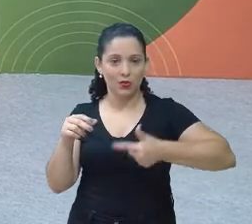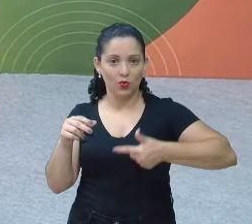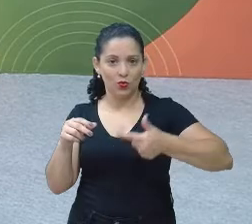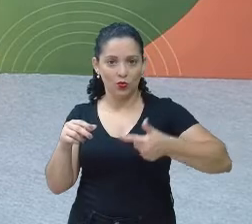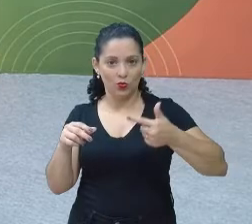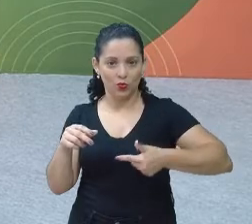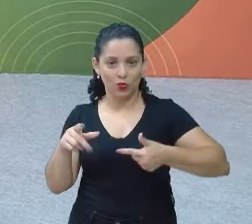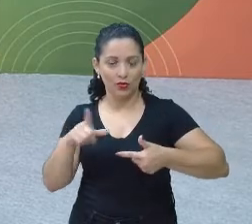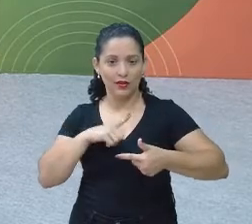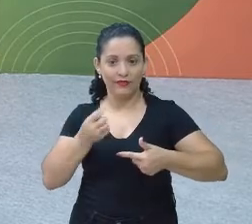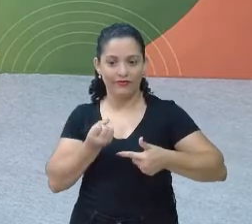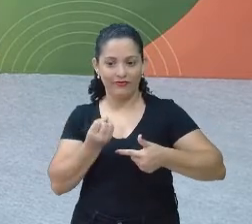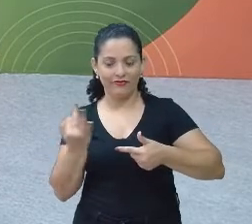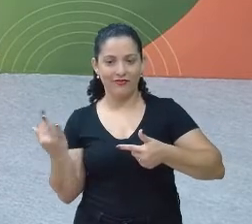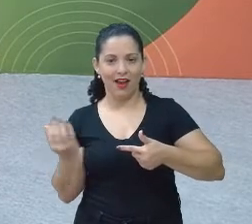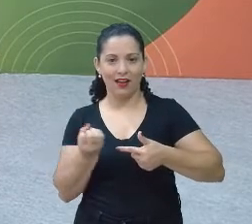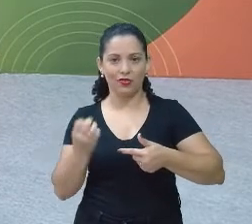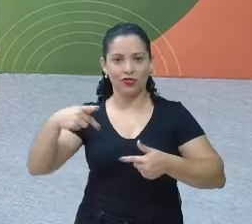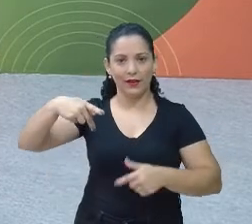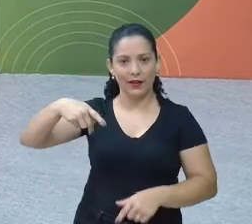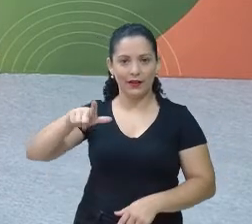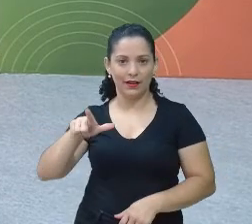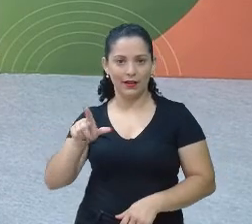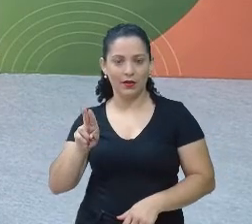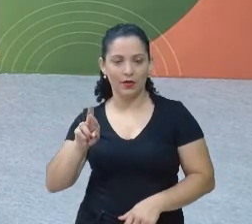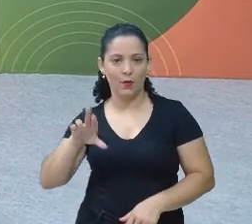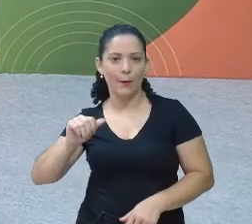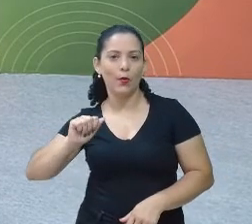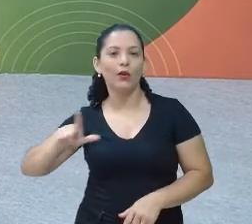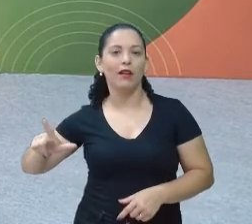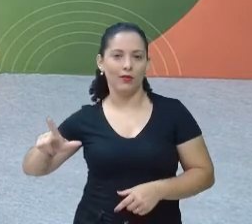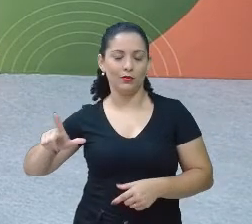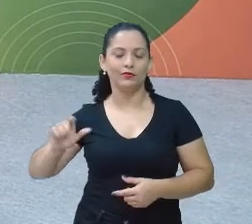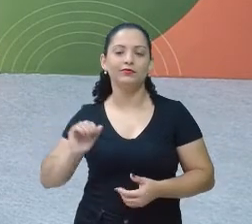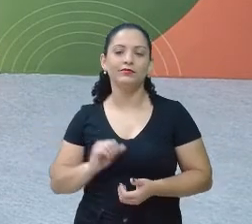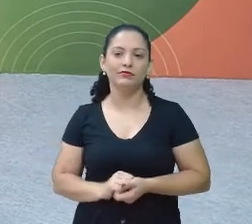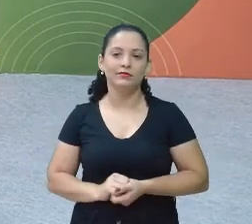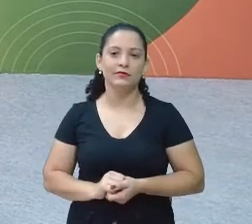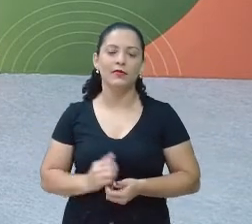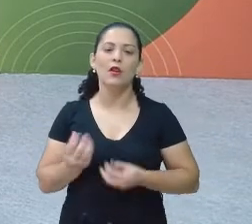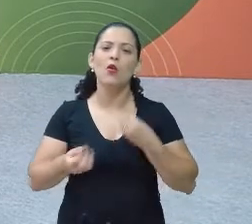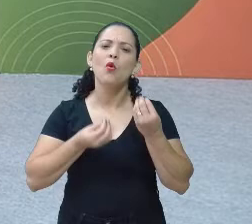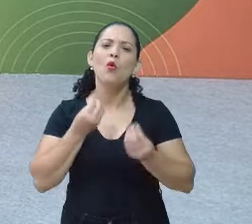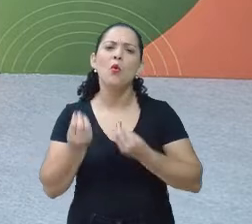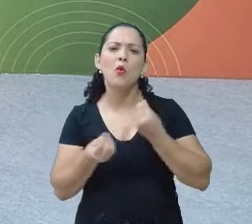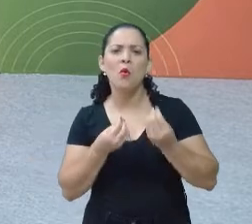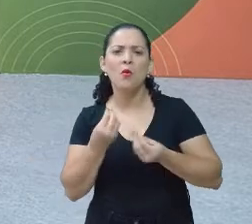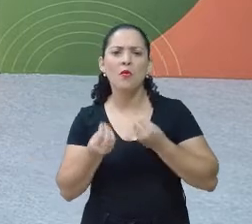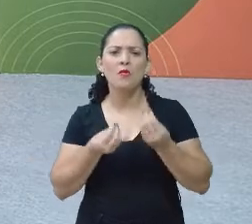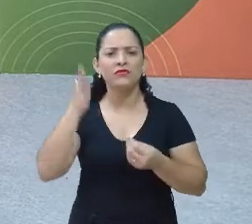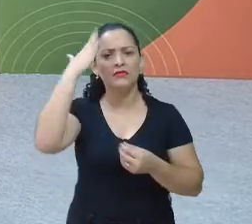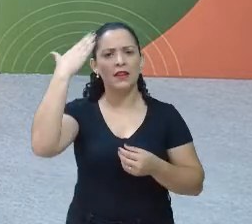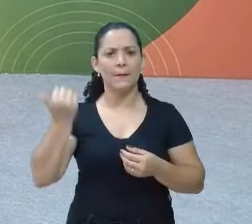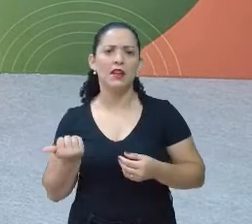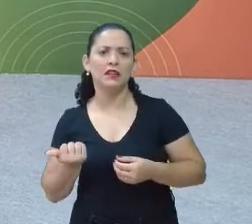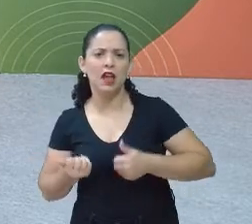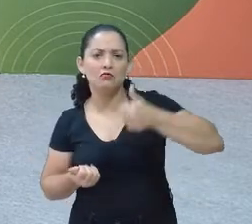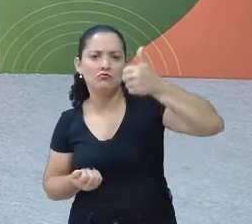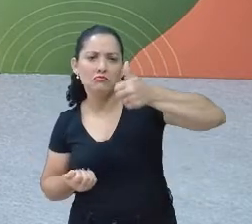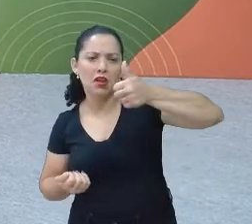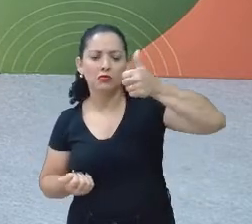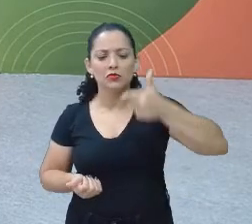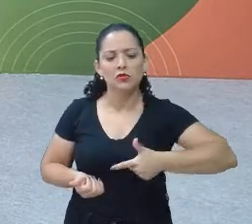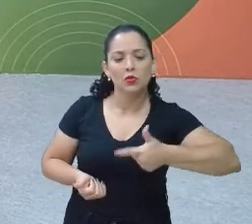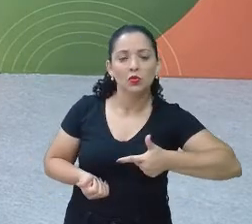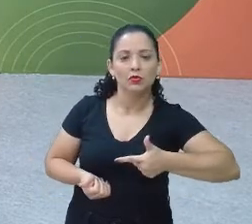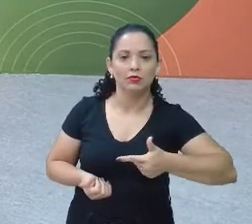das pessoas do plural. A diferença também é que, como é que eu vou saber quando um é singular e um é plural? É porque um vai ter a frase